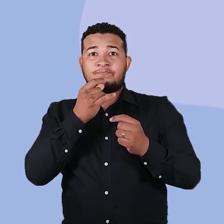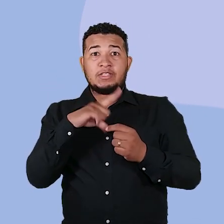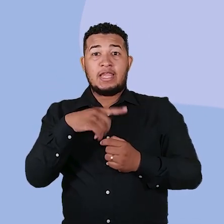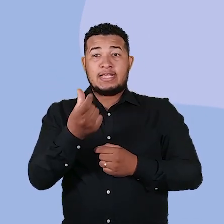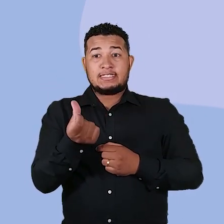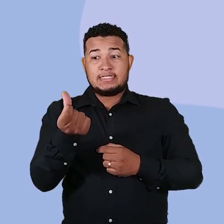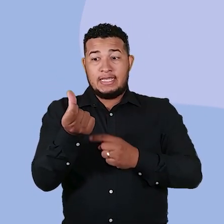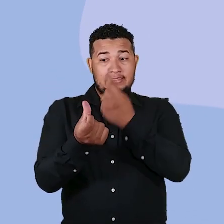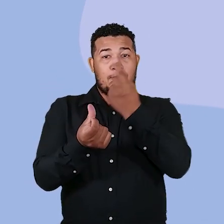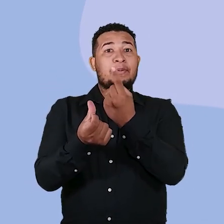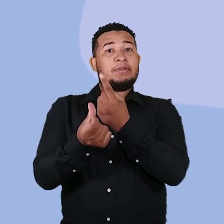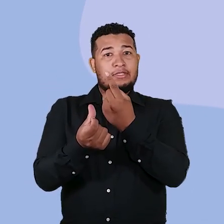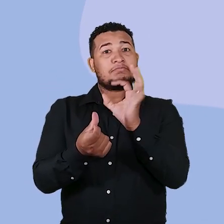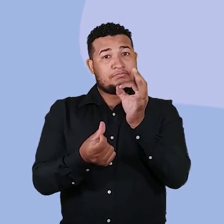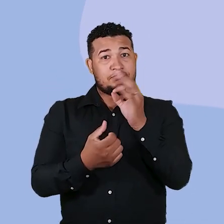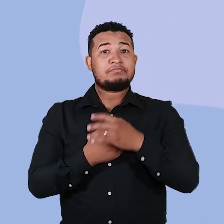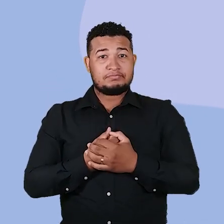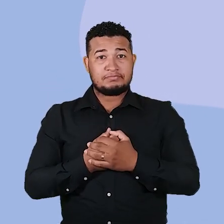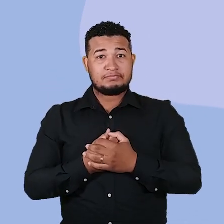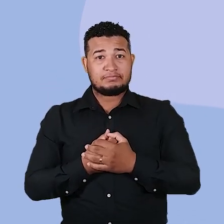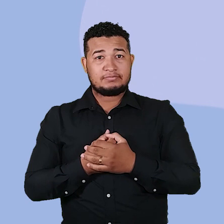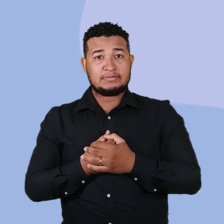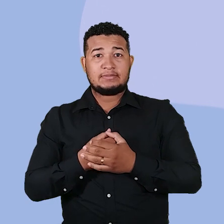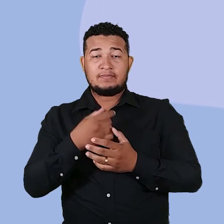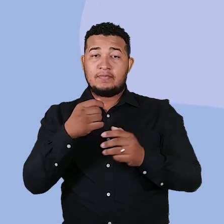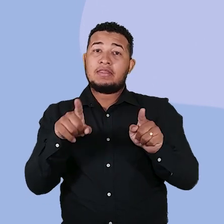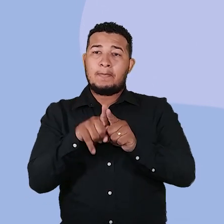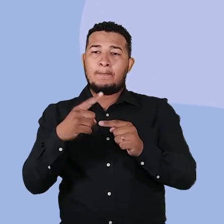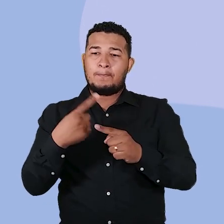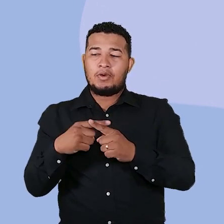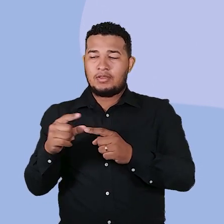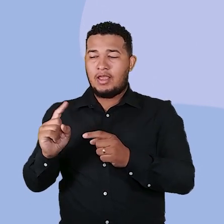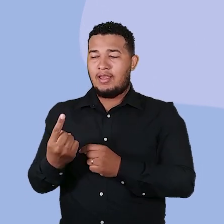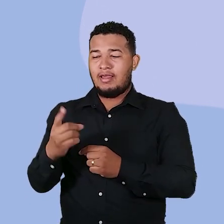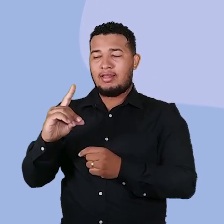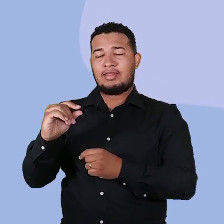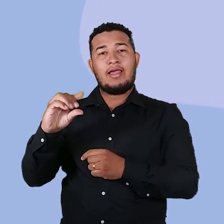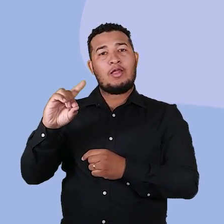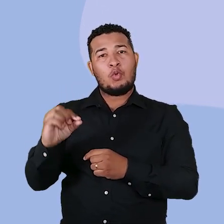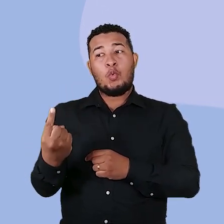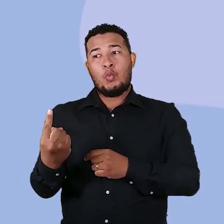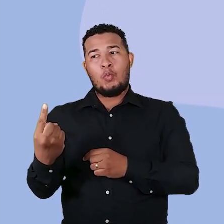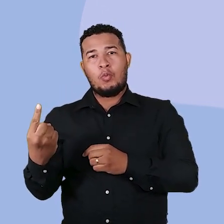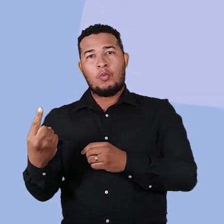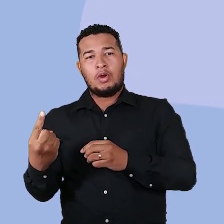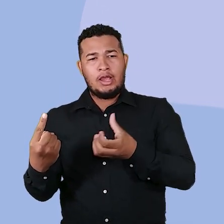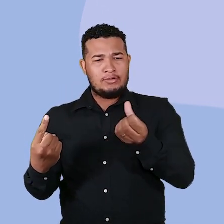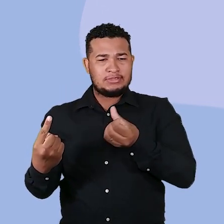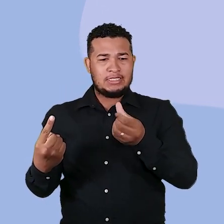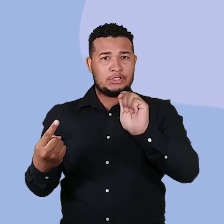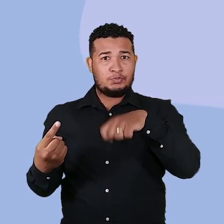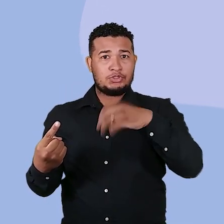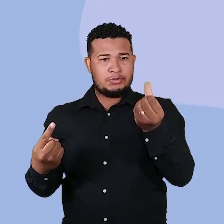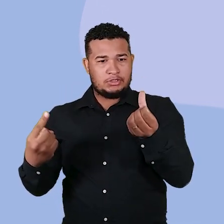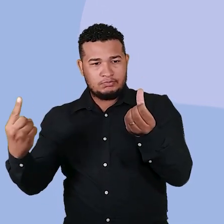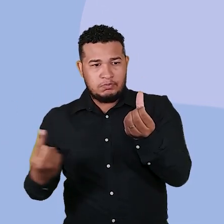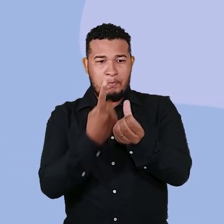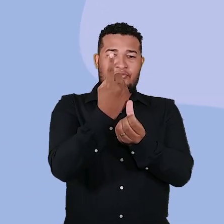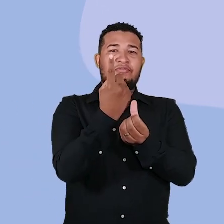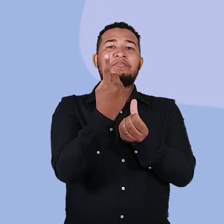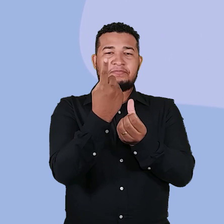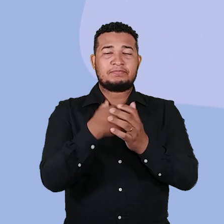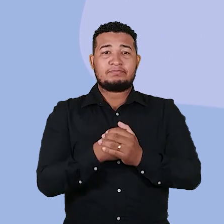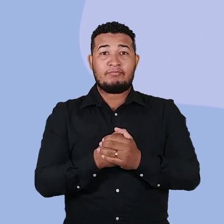então nós teremos 6 elevado à primeira potência temos seis mesmo agora olha só que coisa bacana para